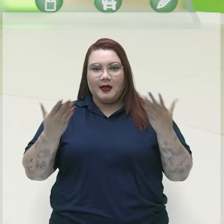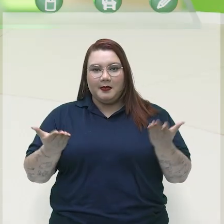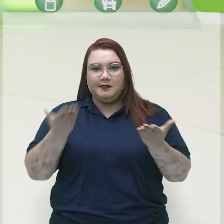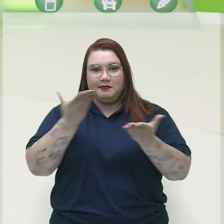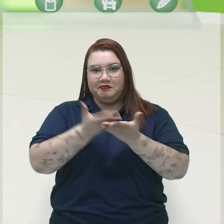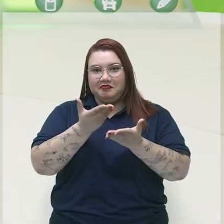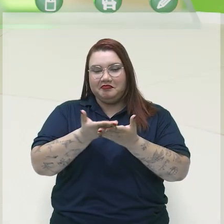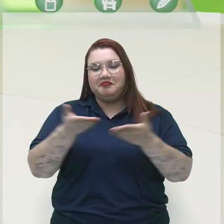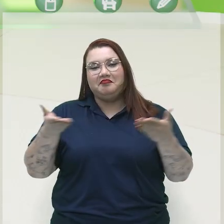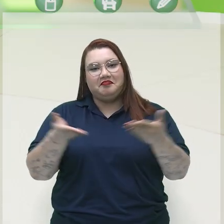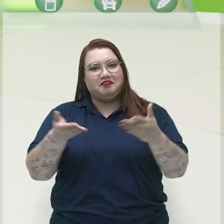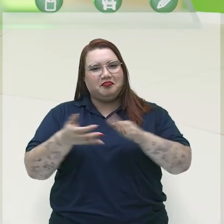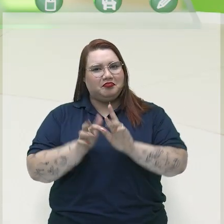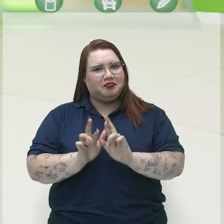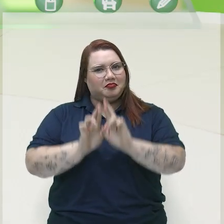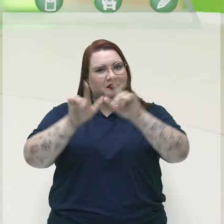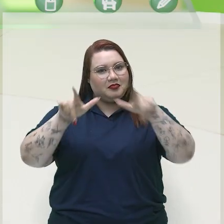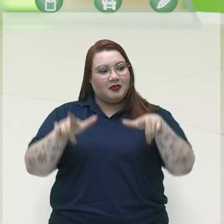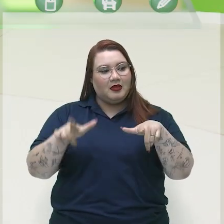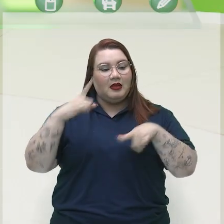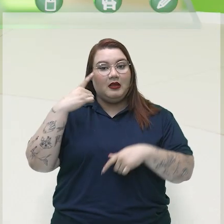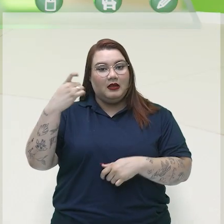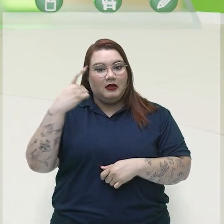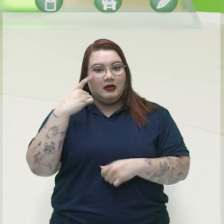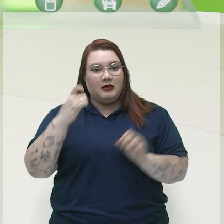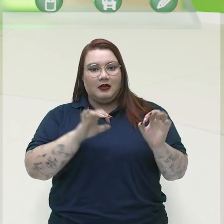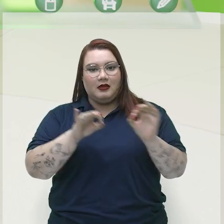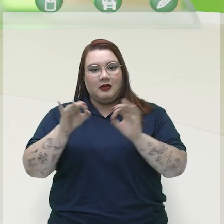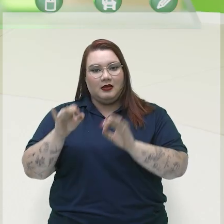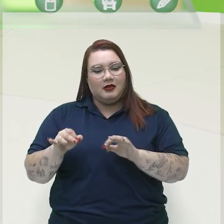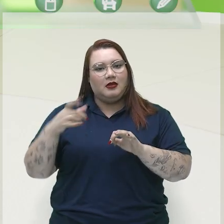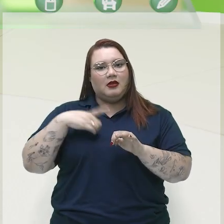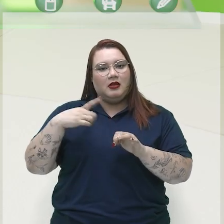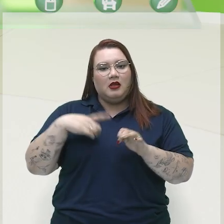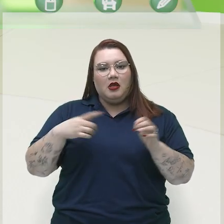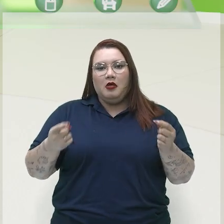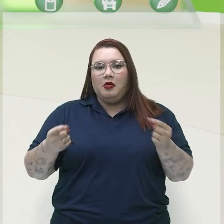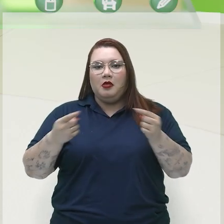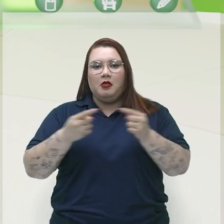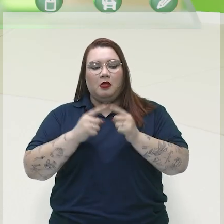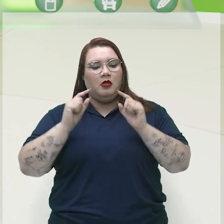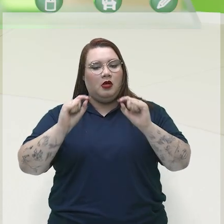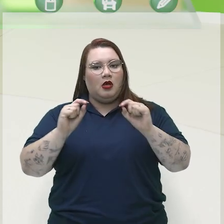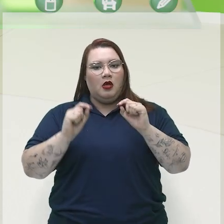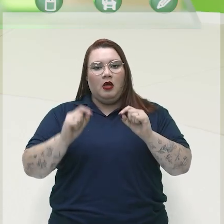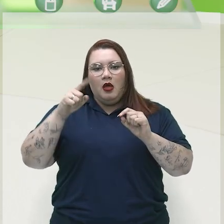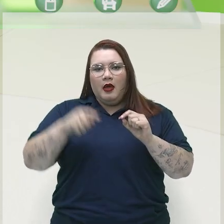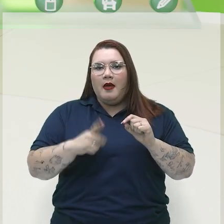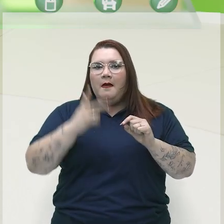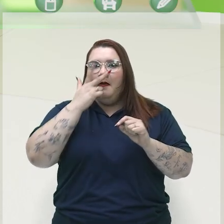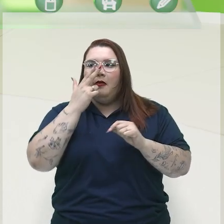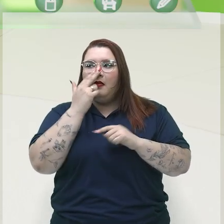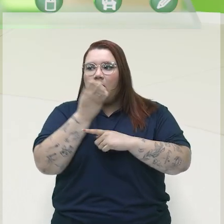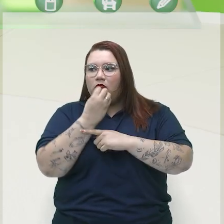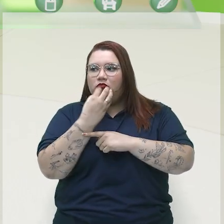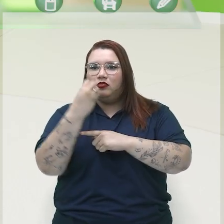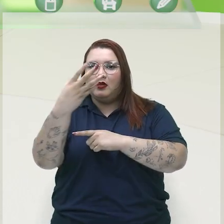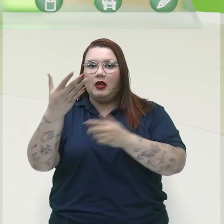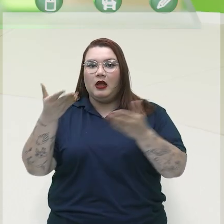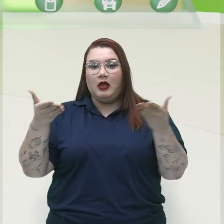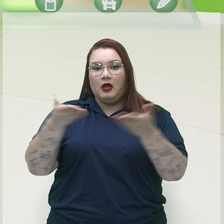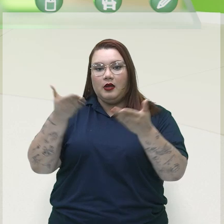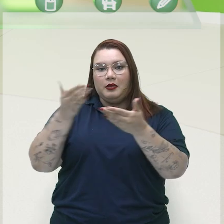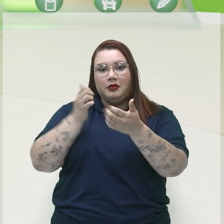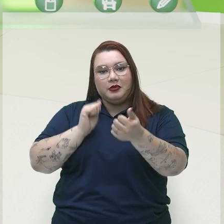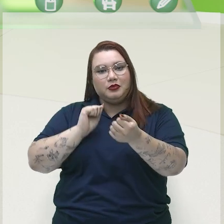Então, nossa aula está bem diferente, né? Bem interessante, uma verdadeira viagem, uma viagem que vocês